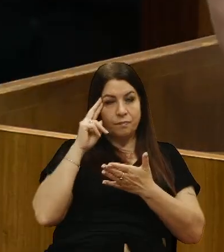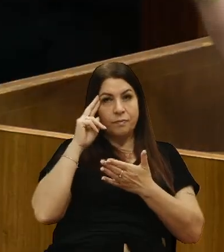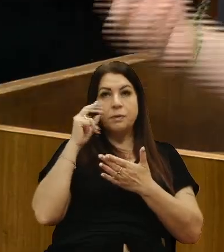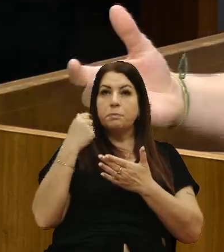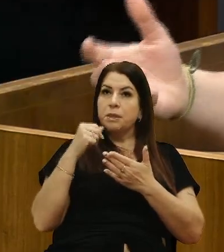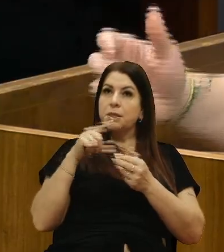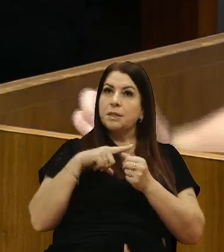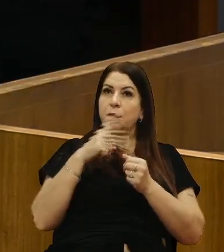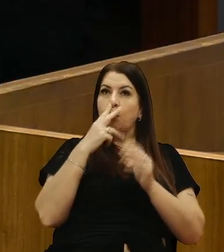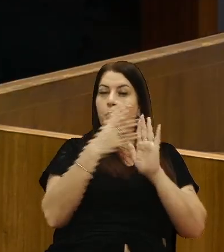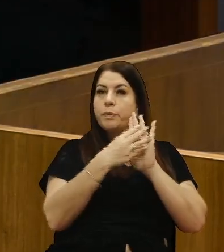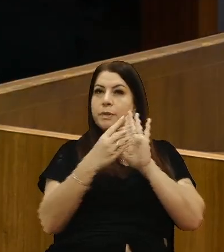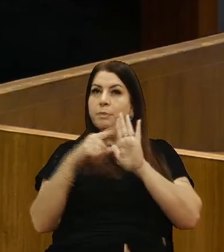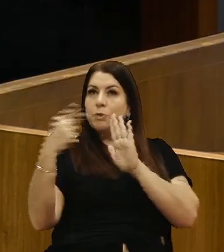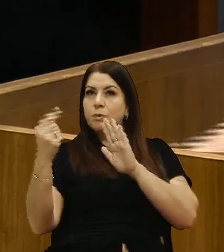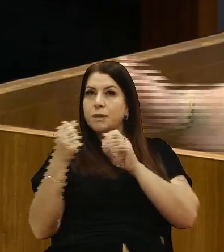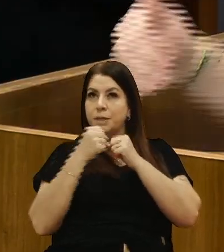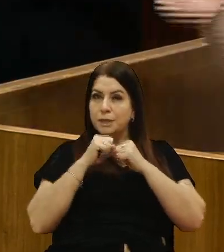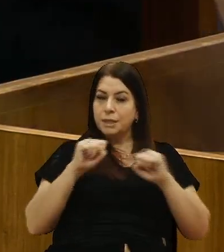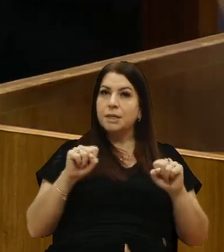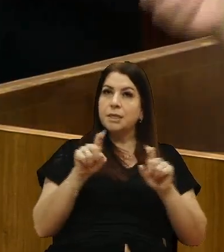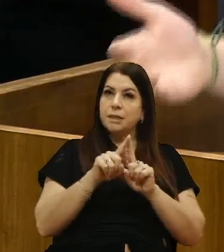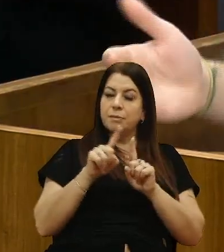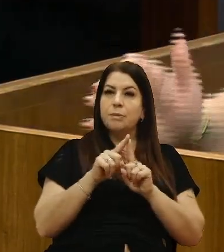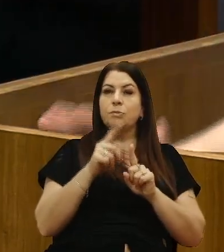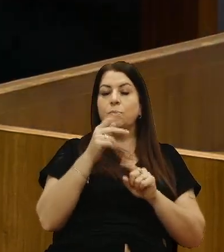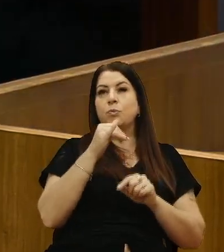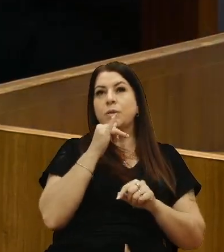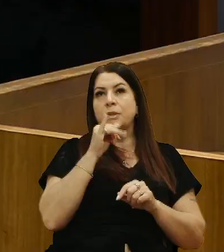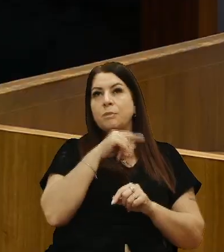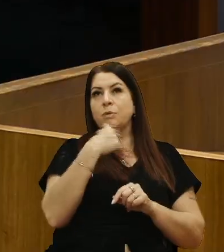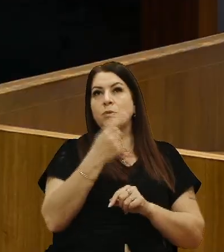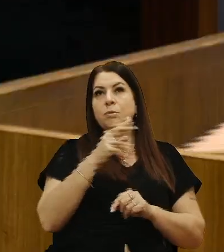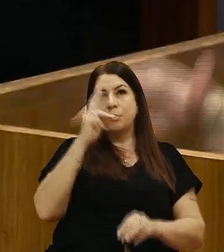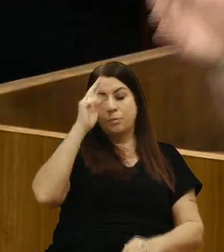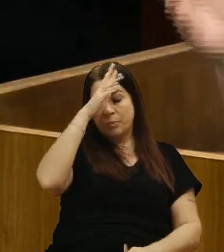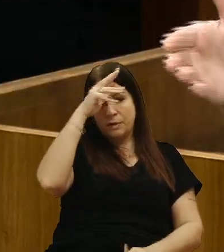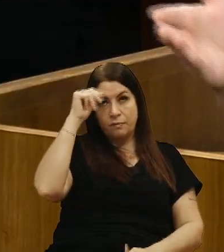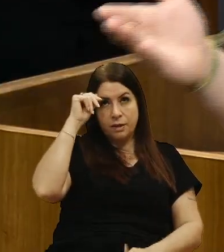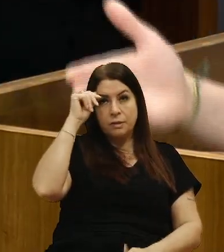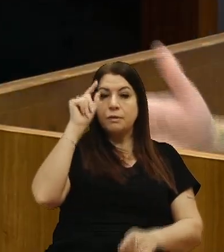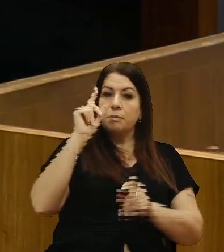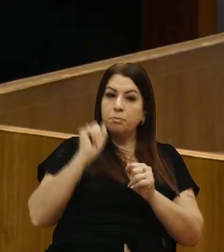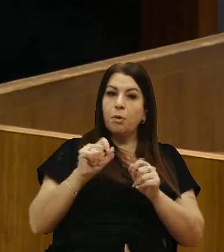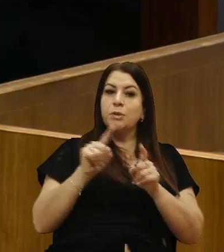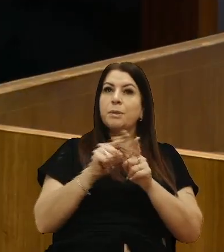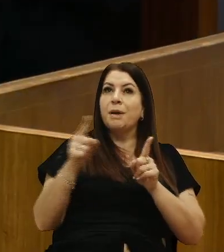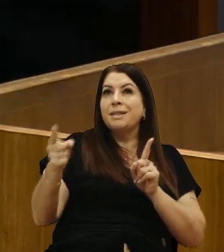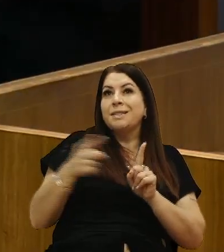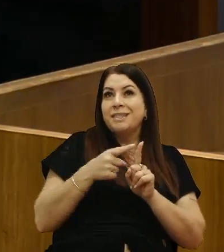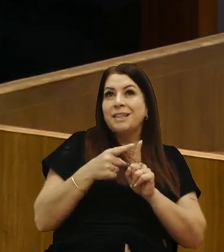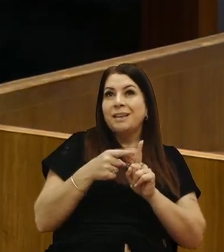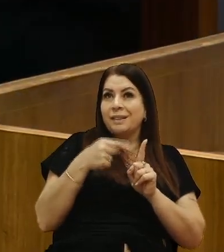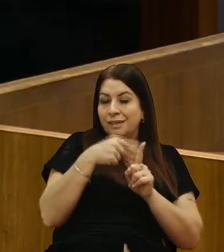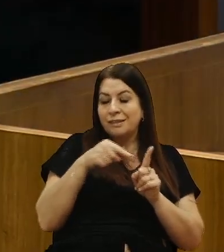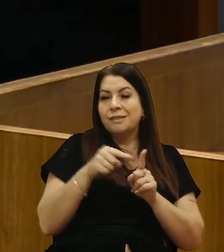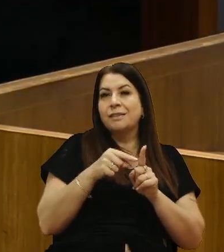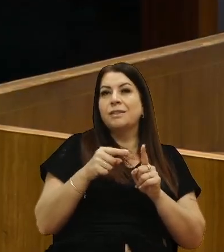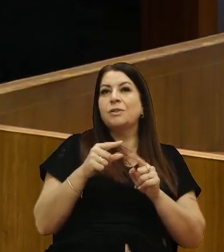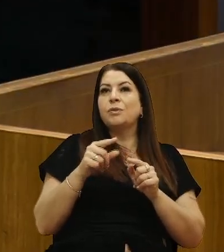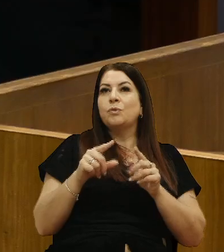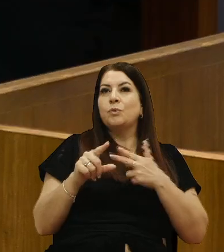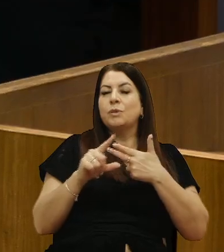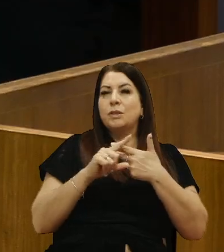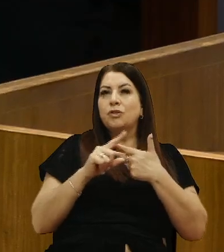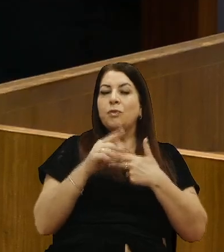deve servir de exemplo para as outras secretarias, deve servir de exemplo para o nosso prefeito, para que possa estreitar laços aqui com o